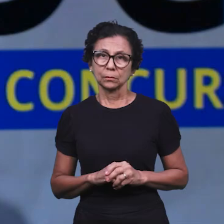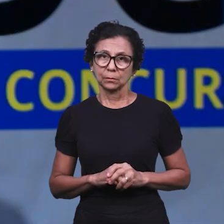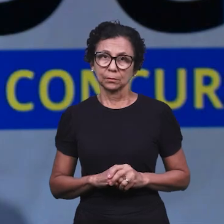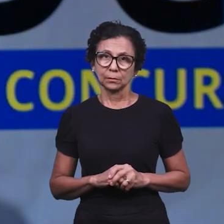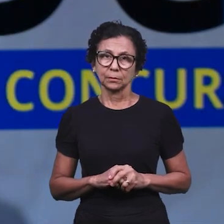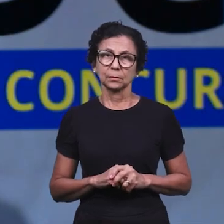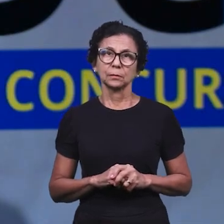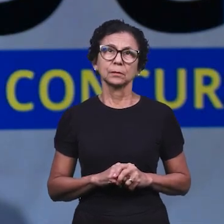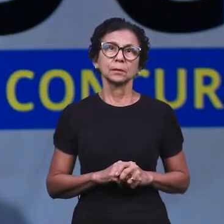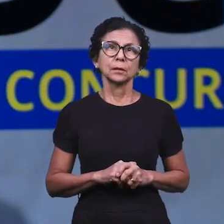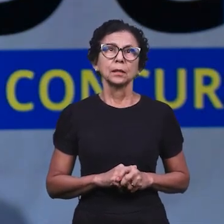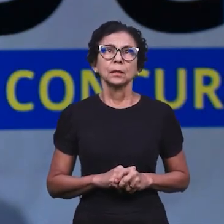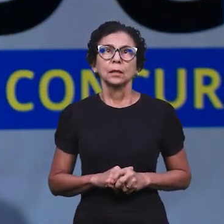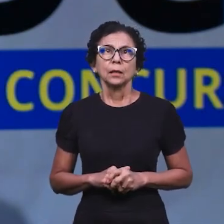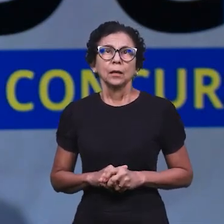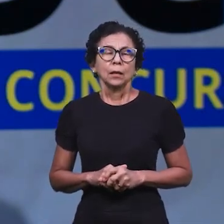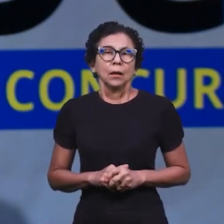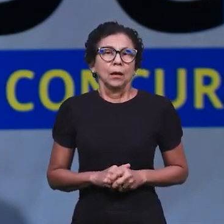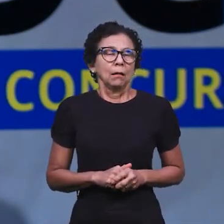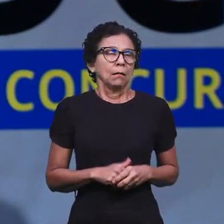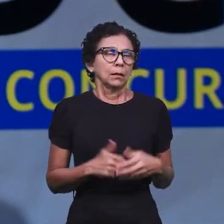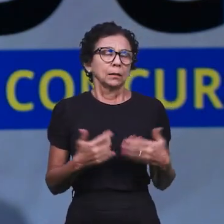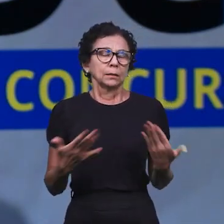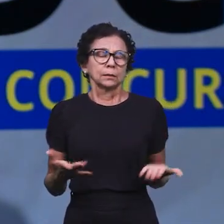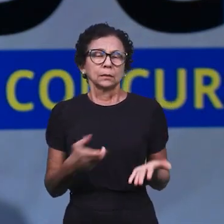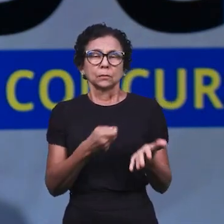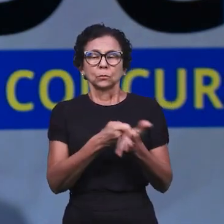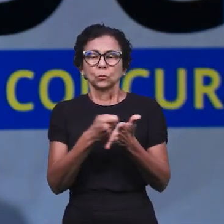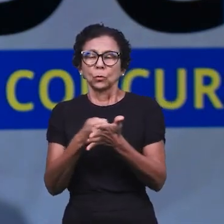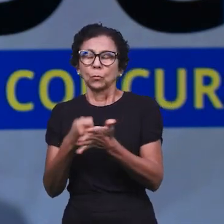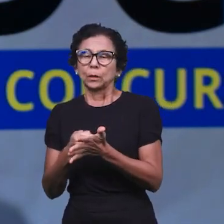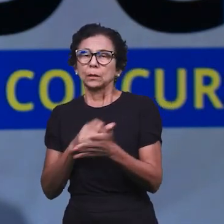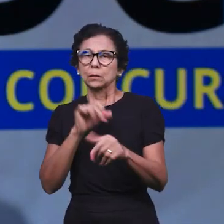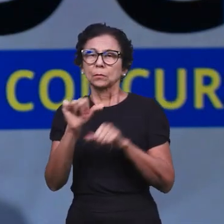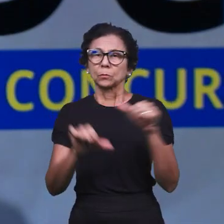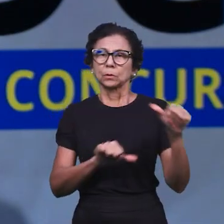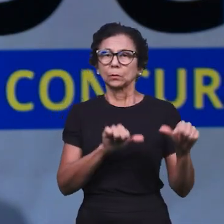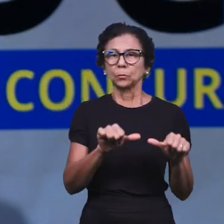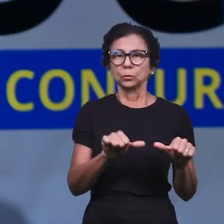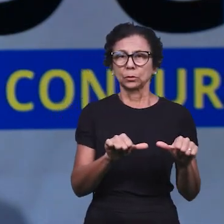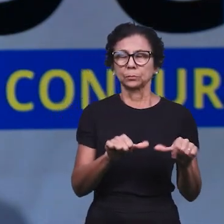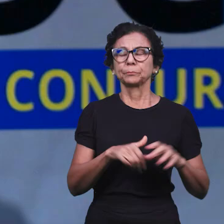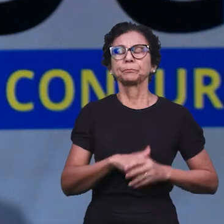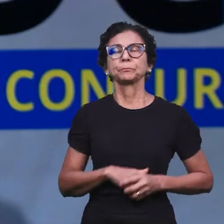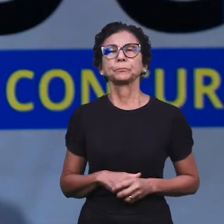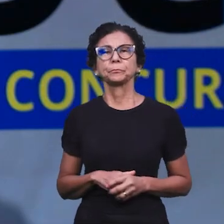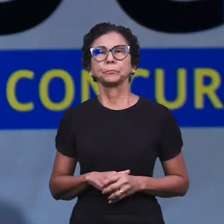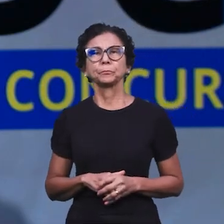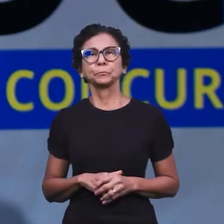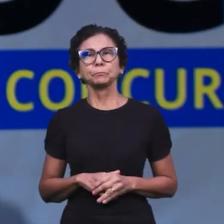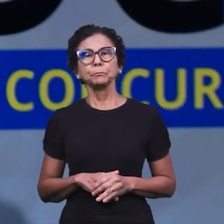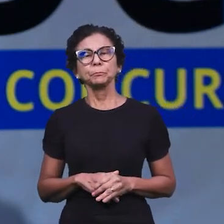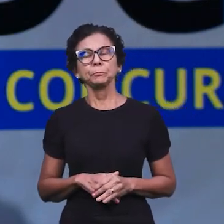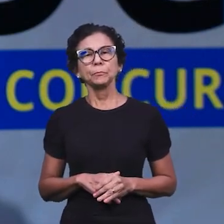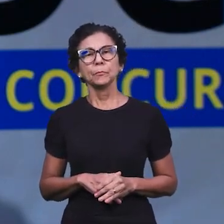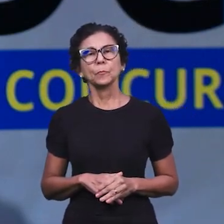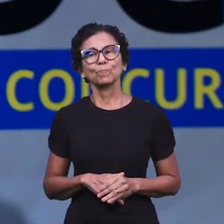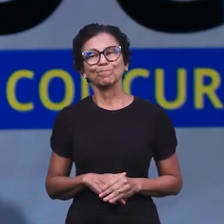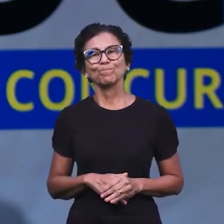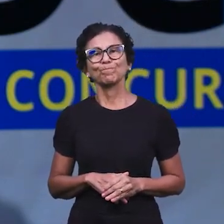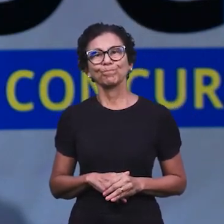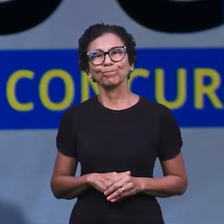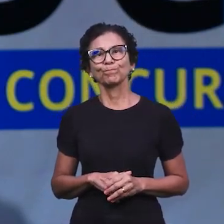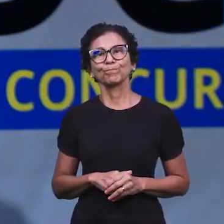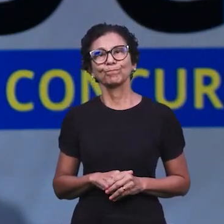apesar do assunto poder ser o mesmo, o estilo de cobrança muda muito de uma banca para outra. Então, você vai precisar resolver